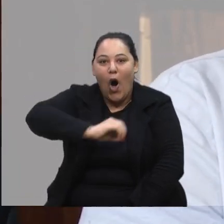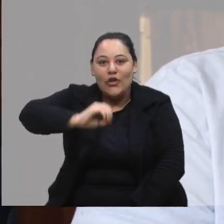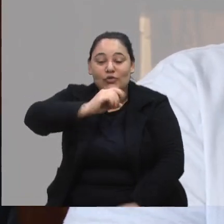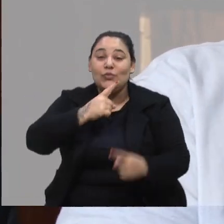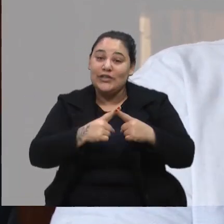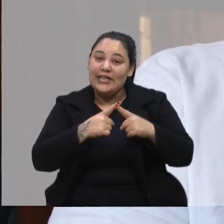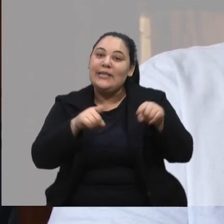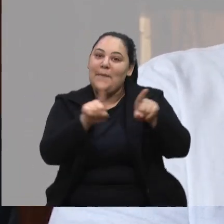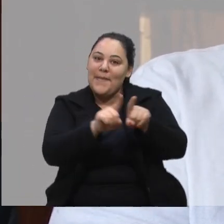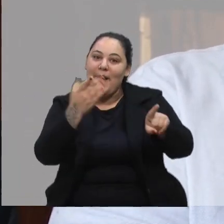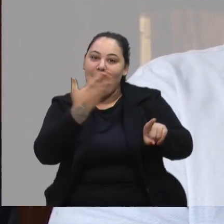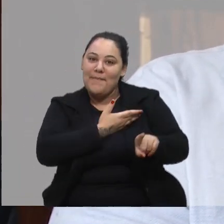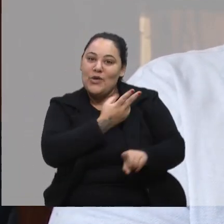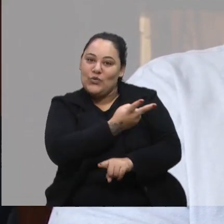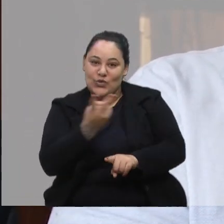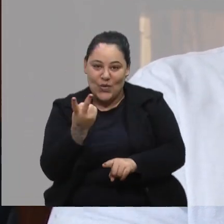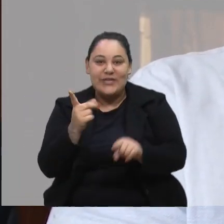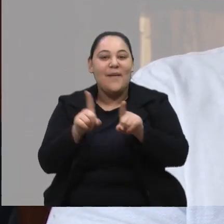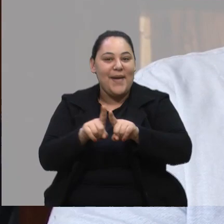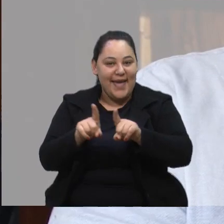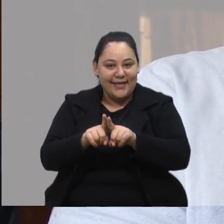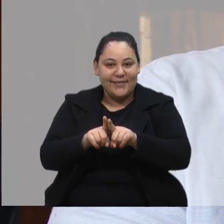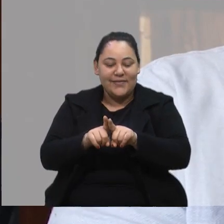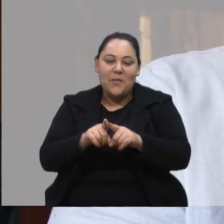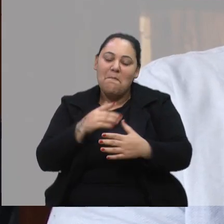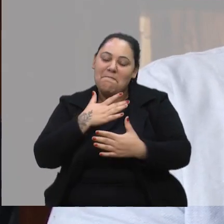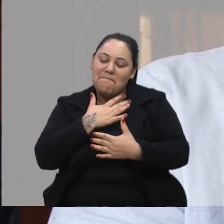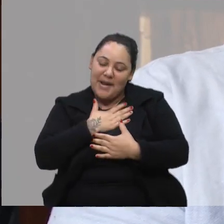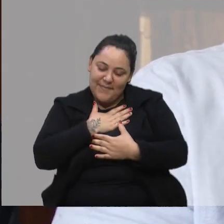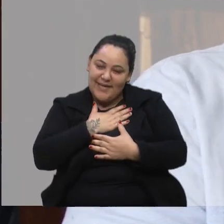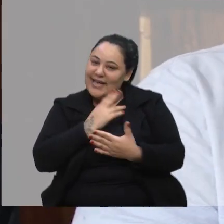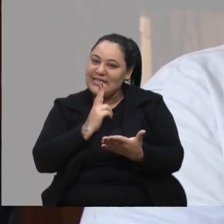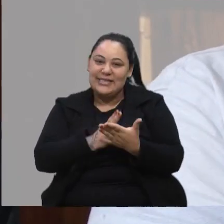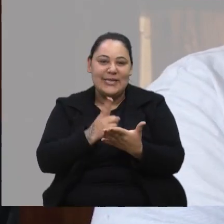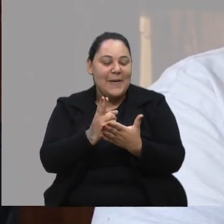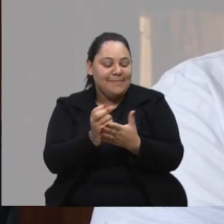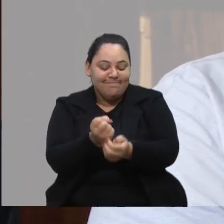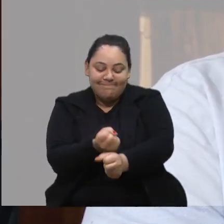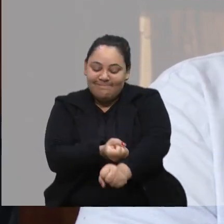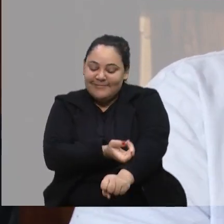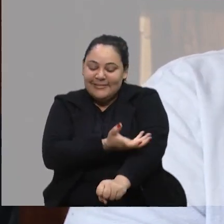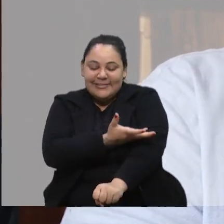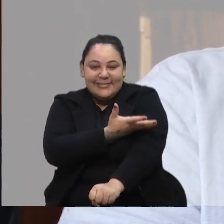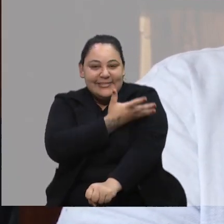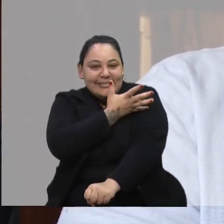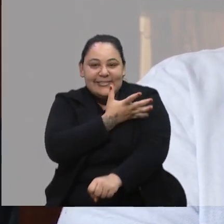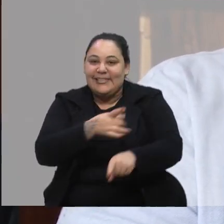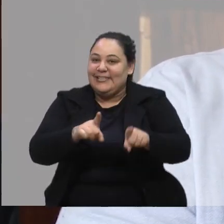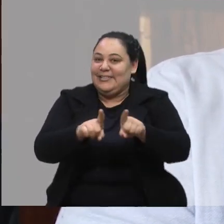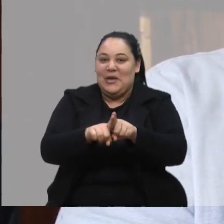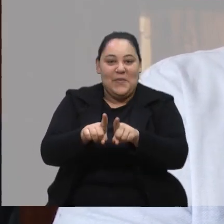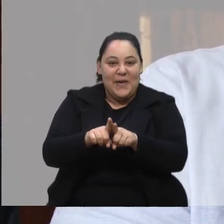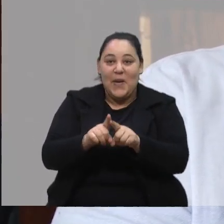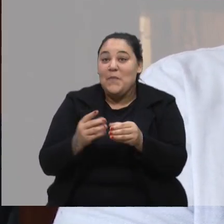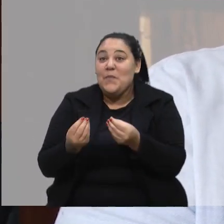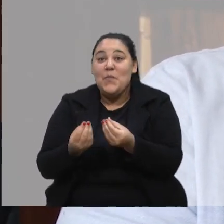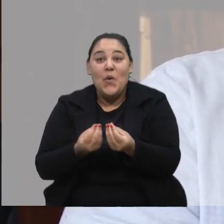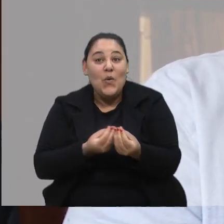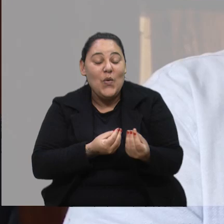dele. E para mim é sempre emocionante e